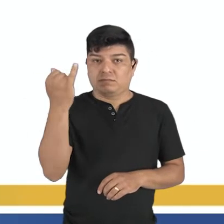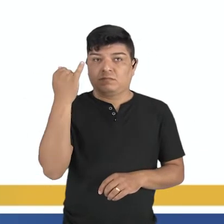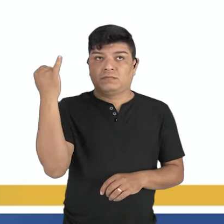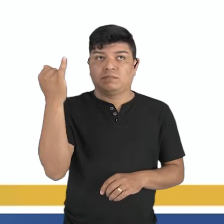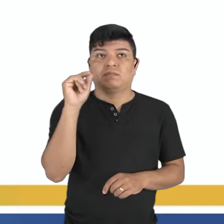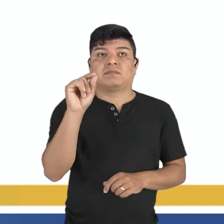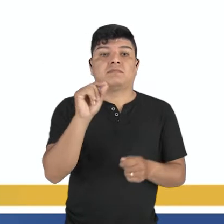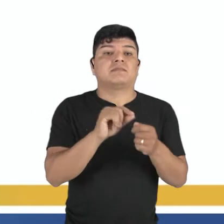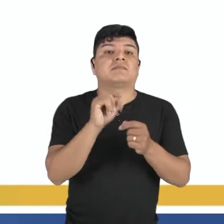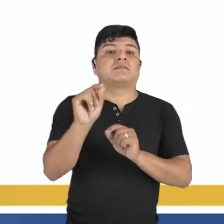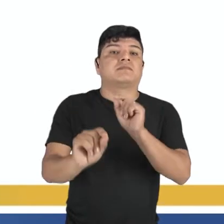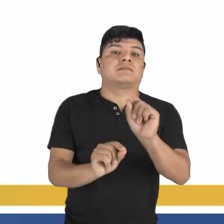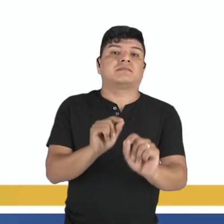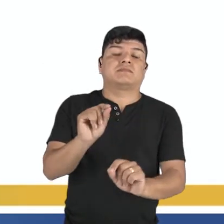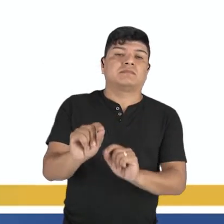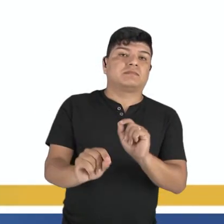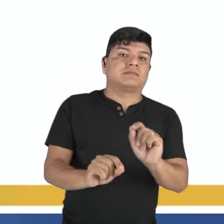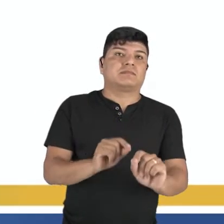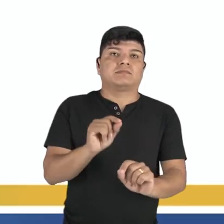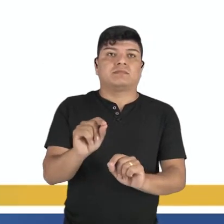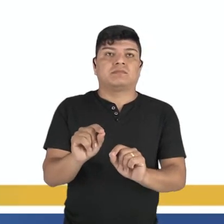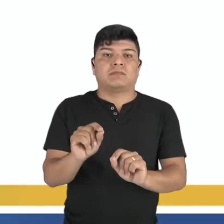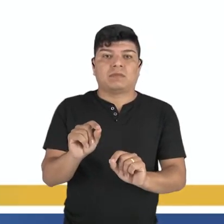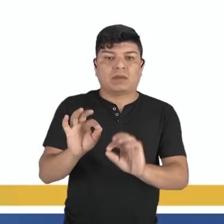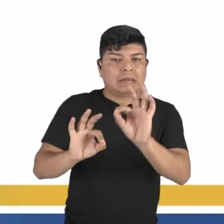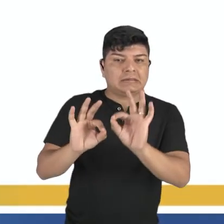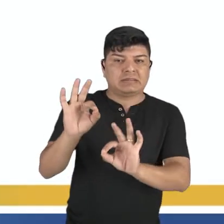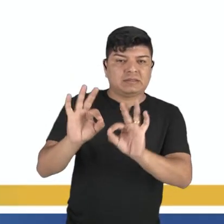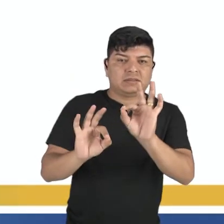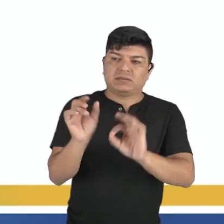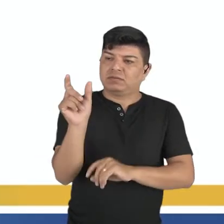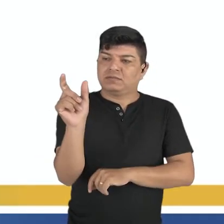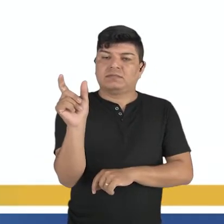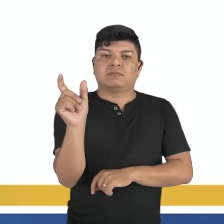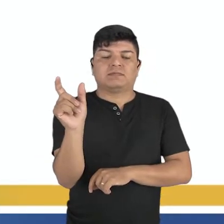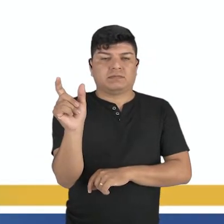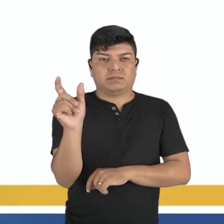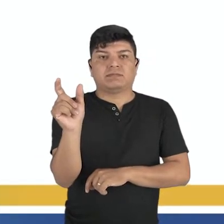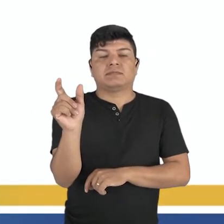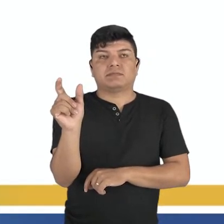você faz o quê? Você articula essas palavras-chave